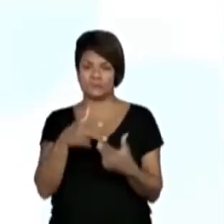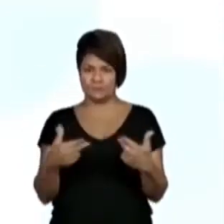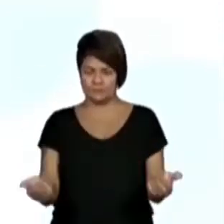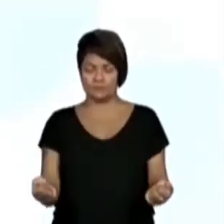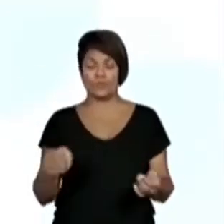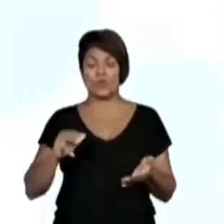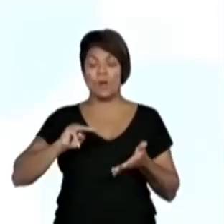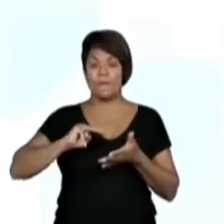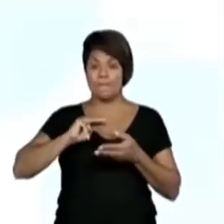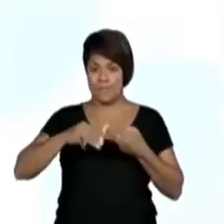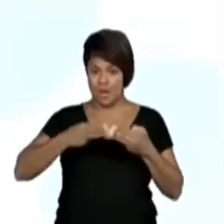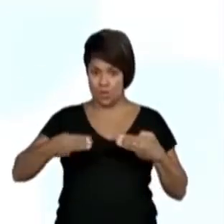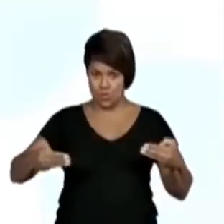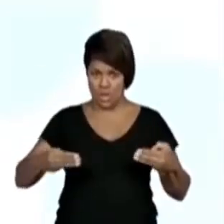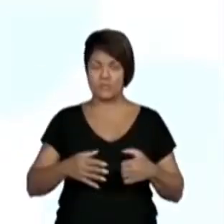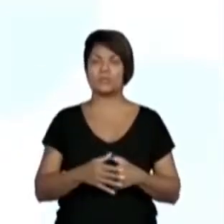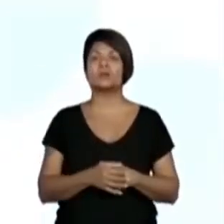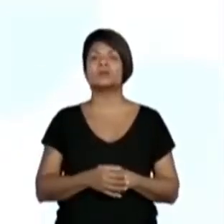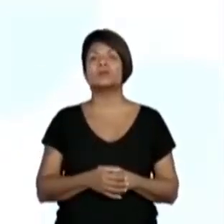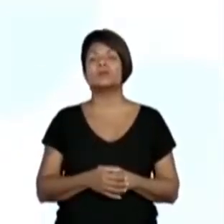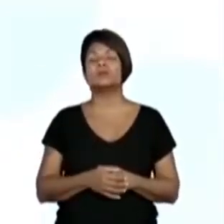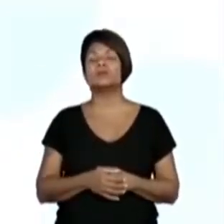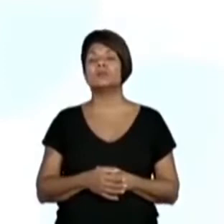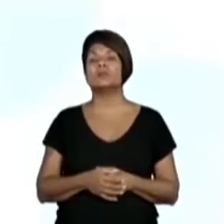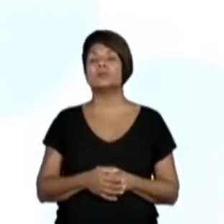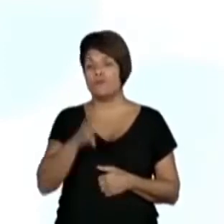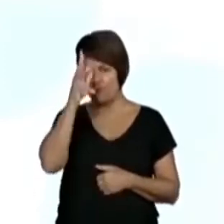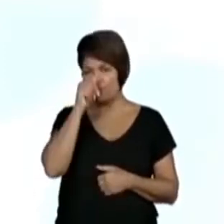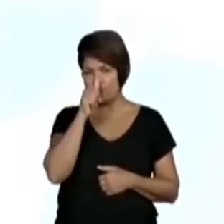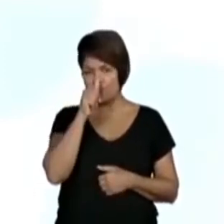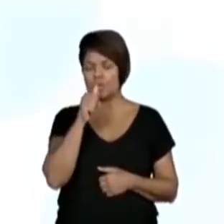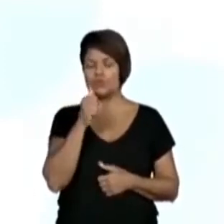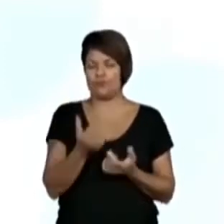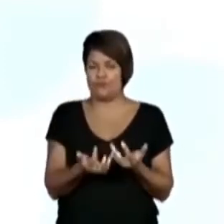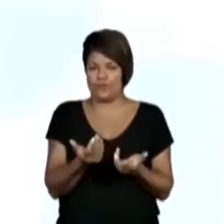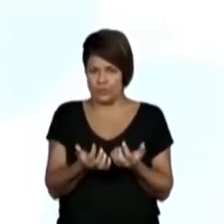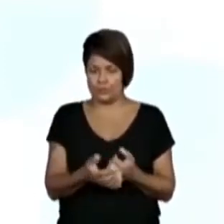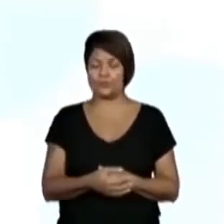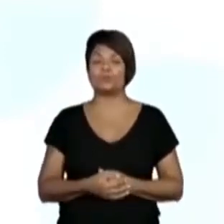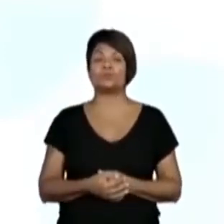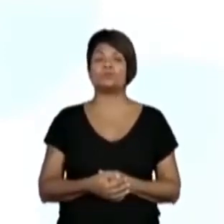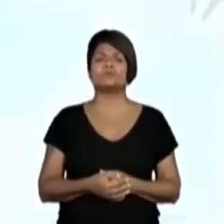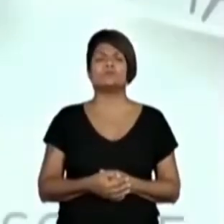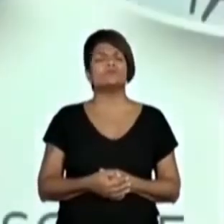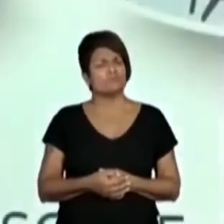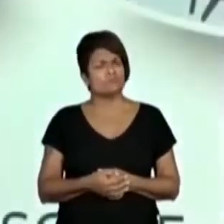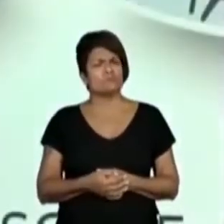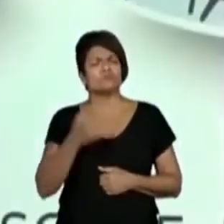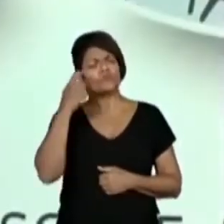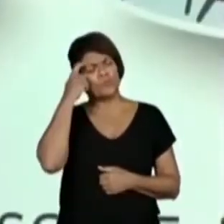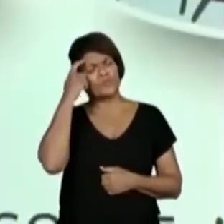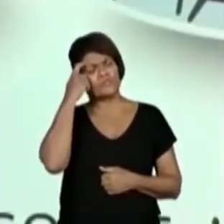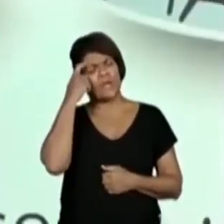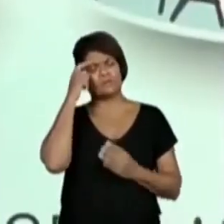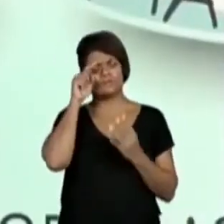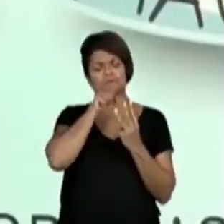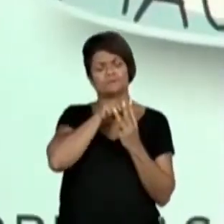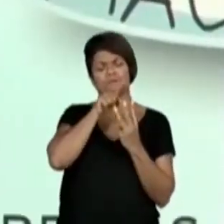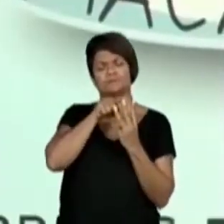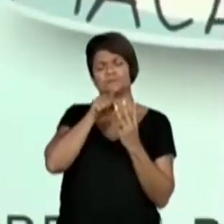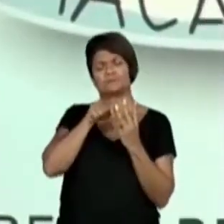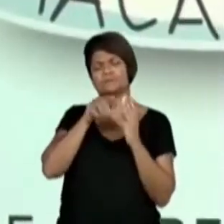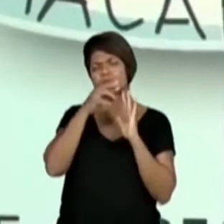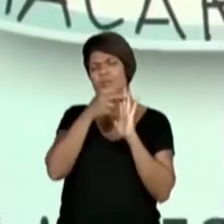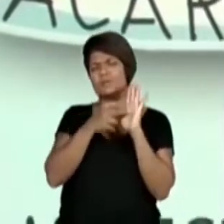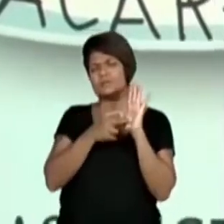e frango frito. Eu quero que, olhando para a tela ainda e pensando nessas receitas, que